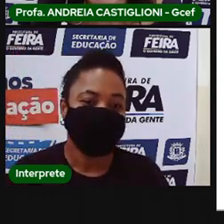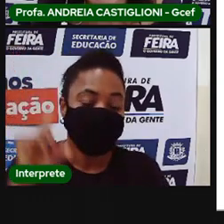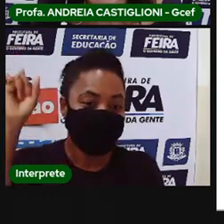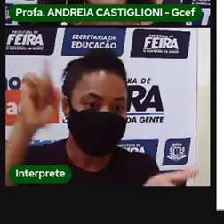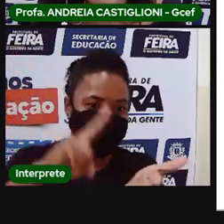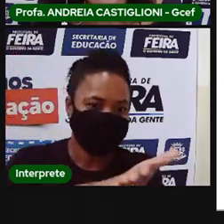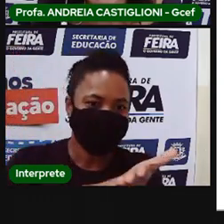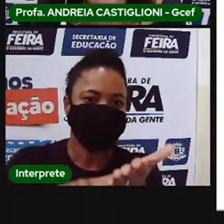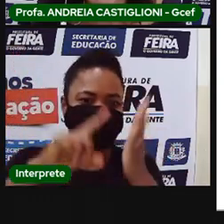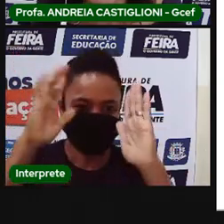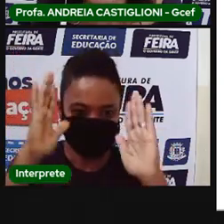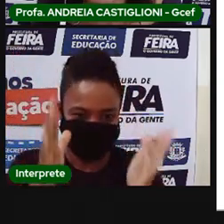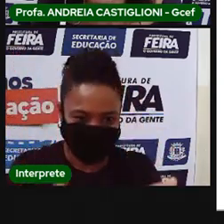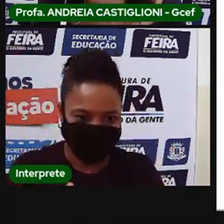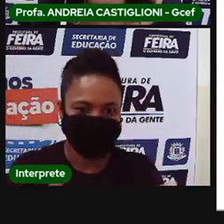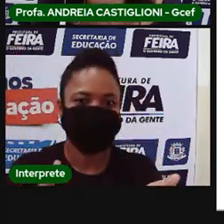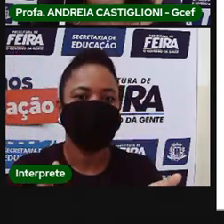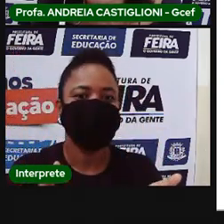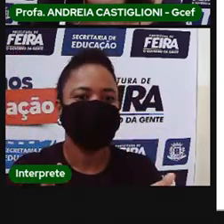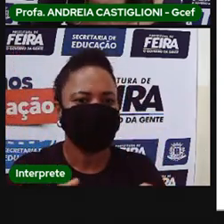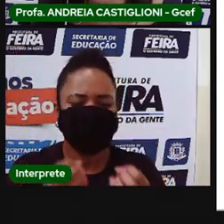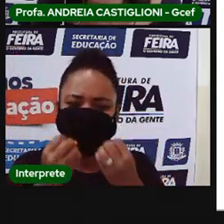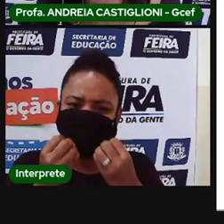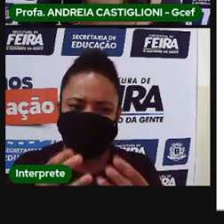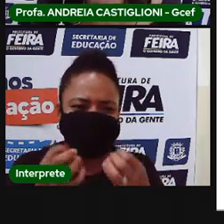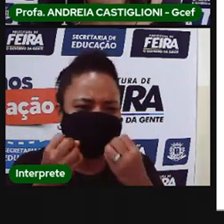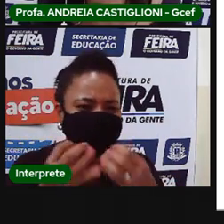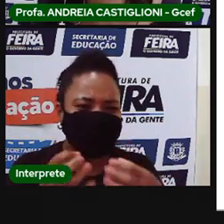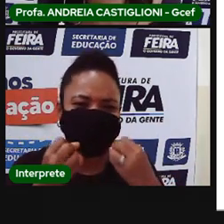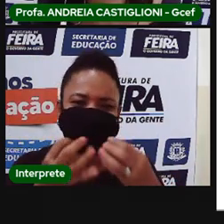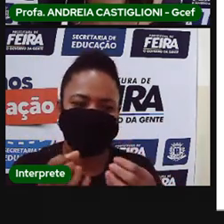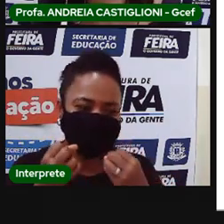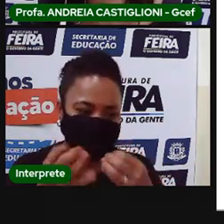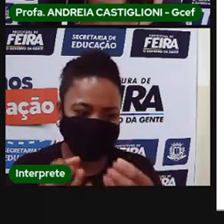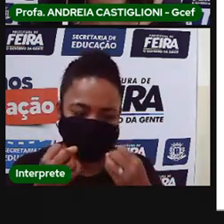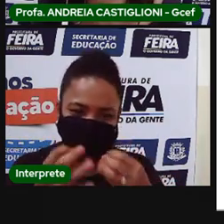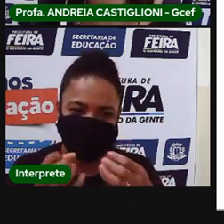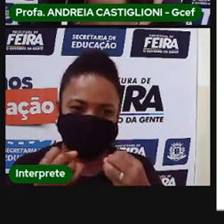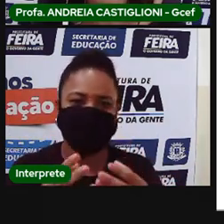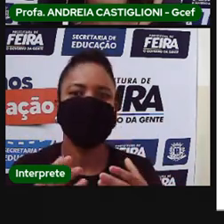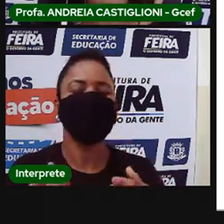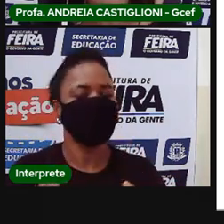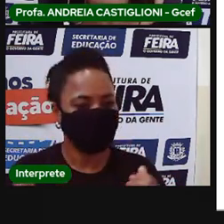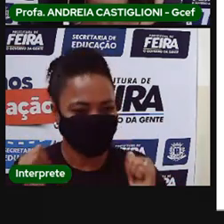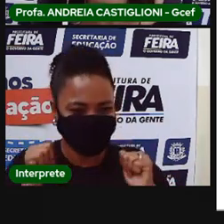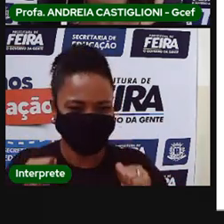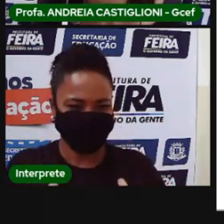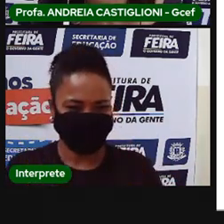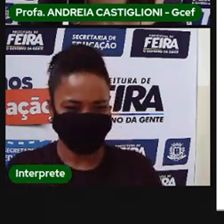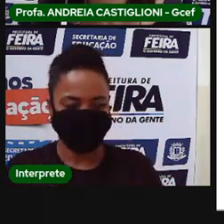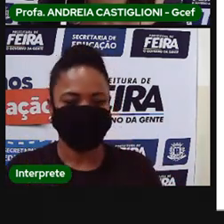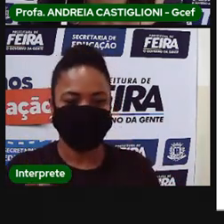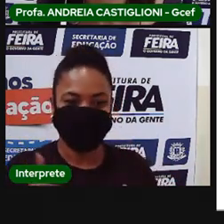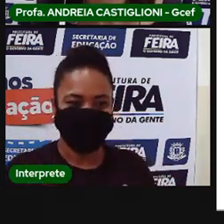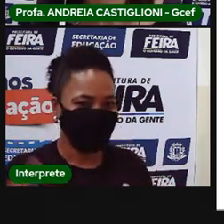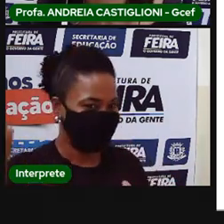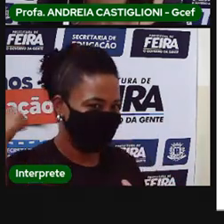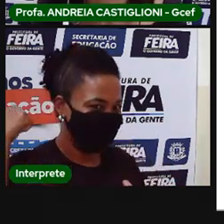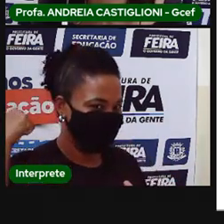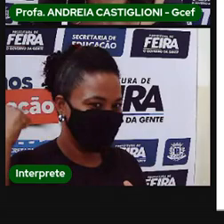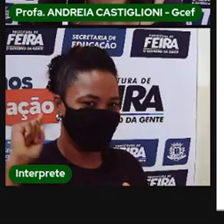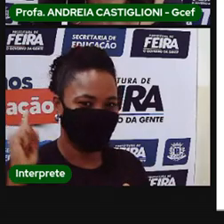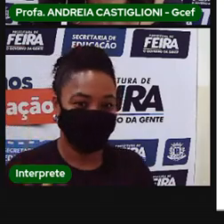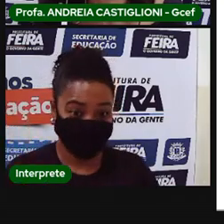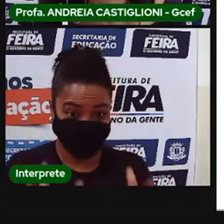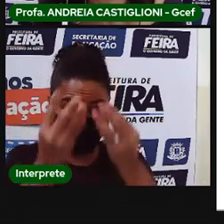já falei. E que bom, gente, que bom que vocês estão levando tudo isso na mochila. Feliz.